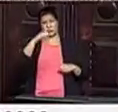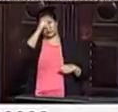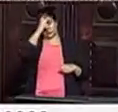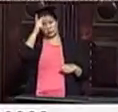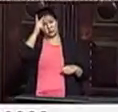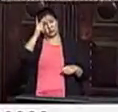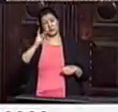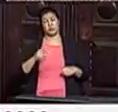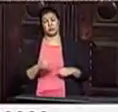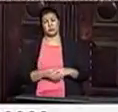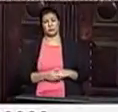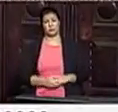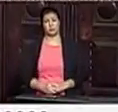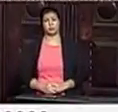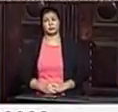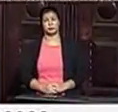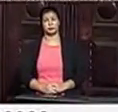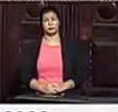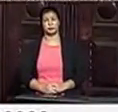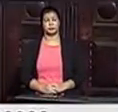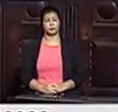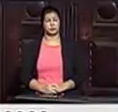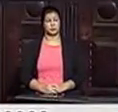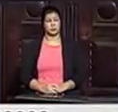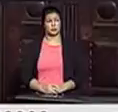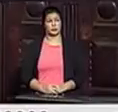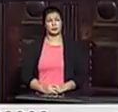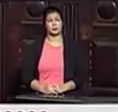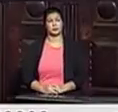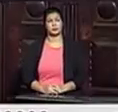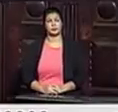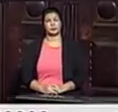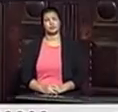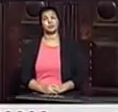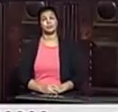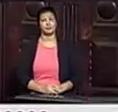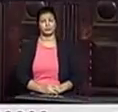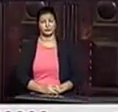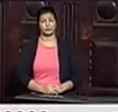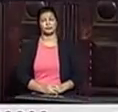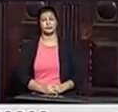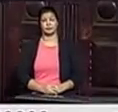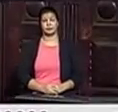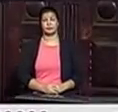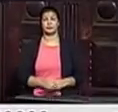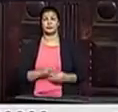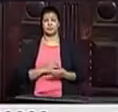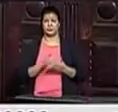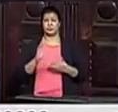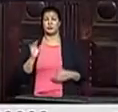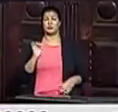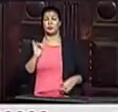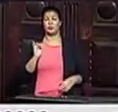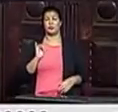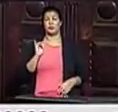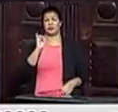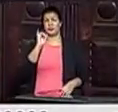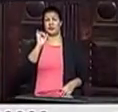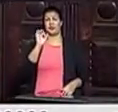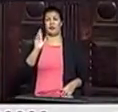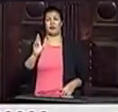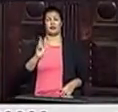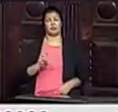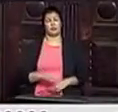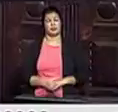forma que acaba financiando. Abrindo mão, principalmente, do imposto de renda.